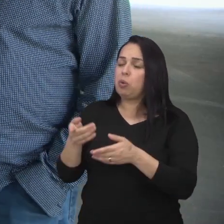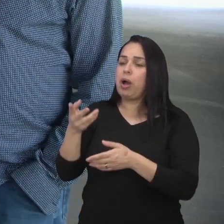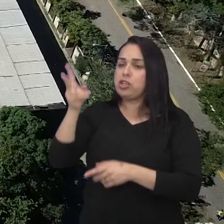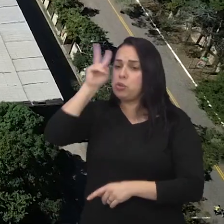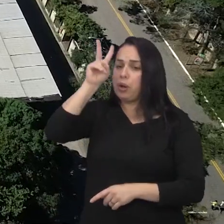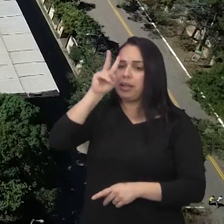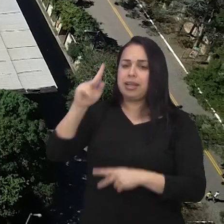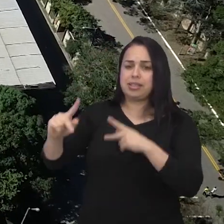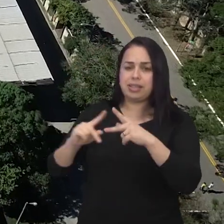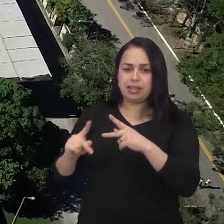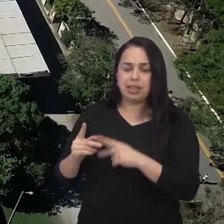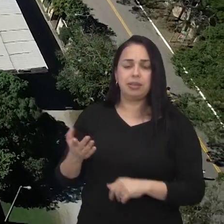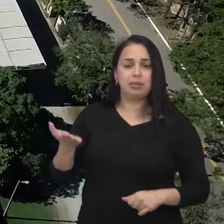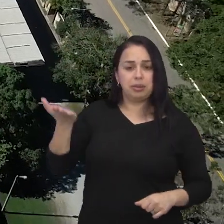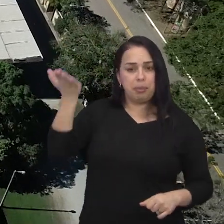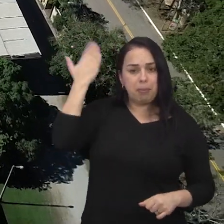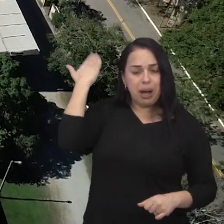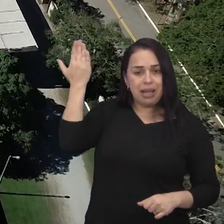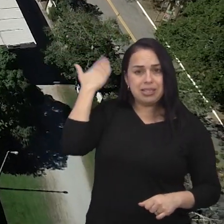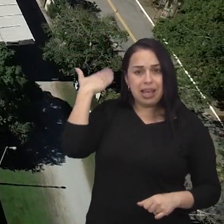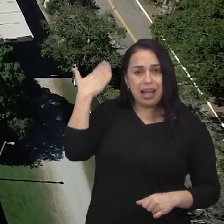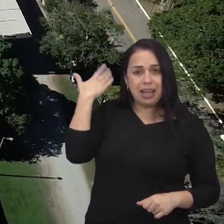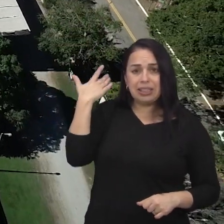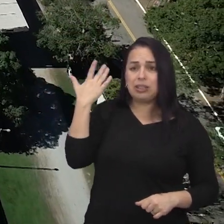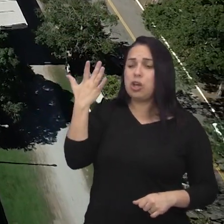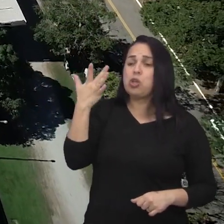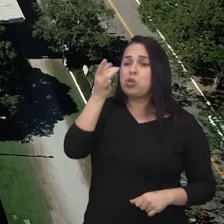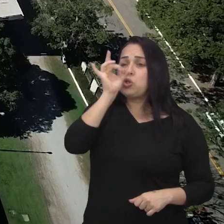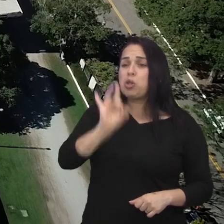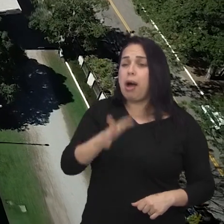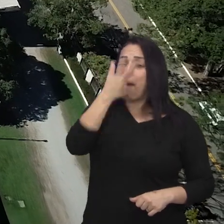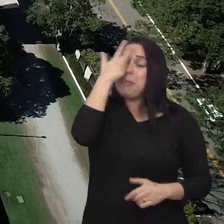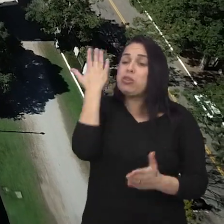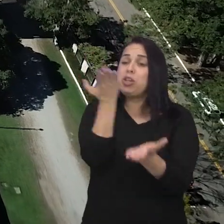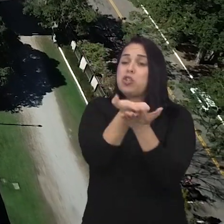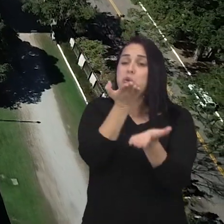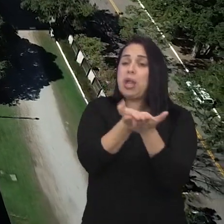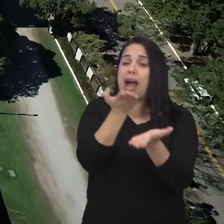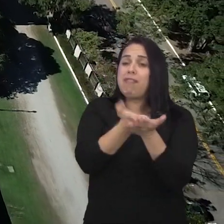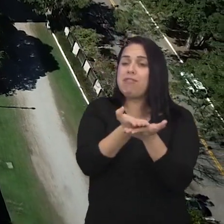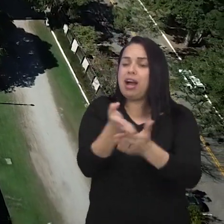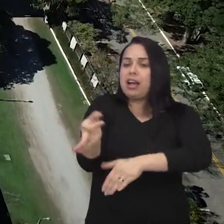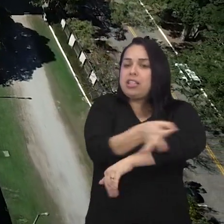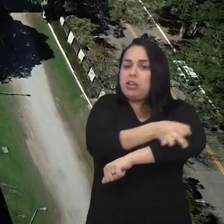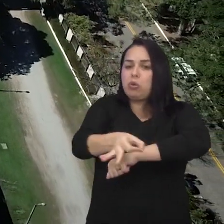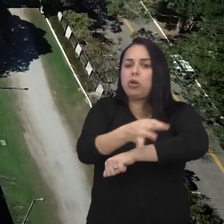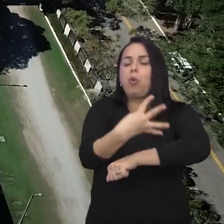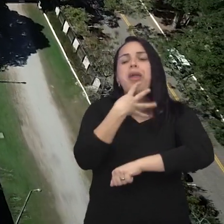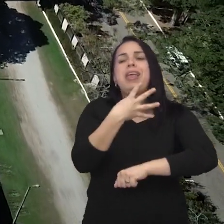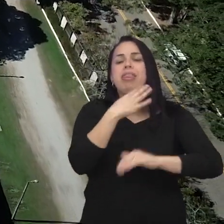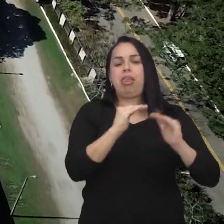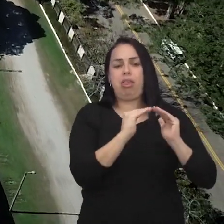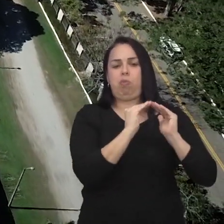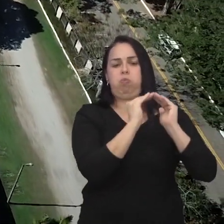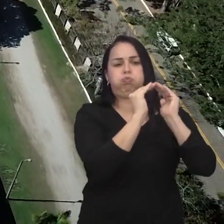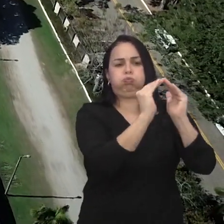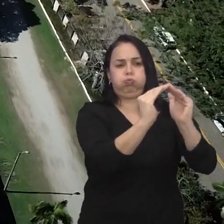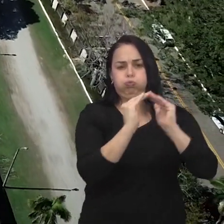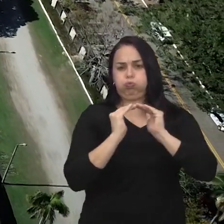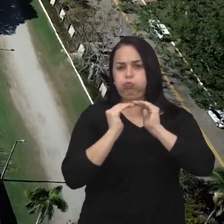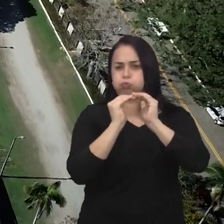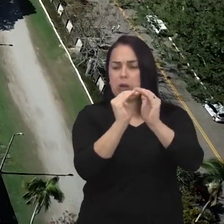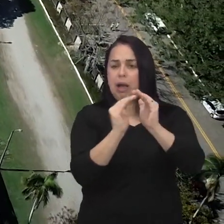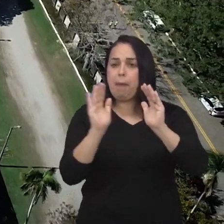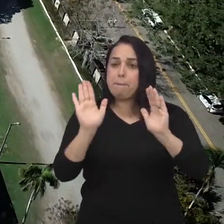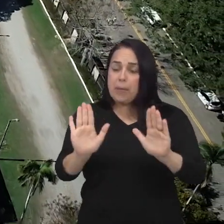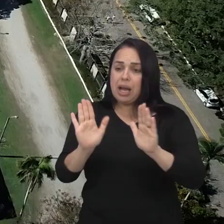cidade. Essas obras eram conhecidas apenas dos estudiosos e foi em função das amizades que